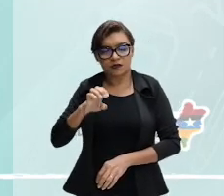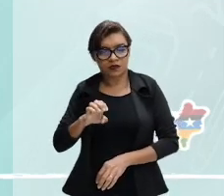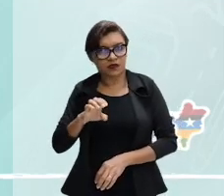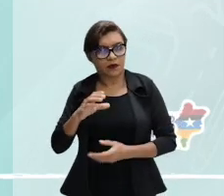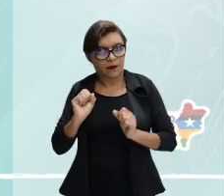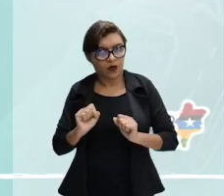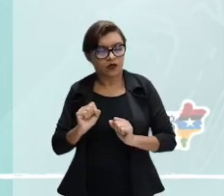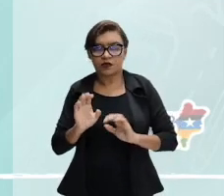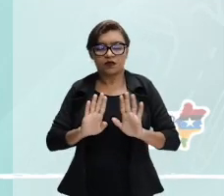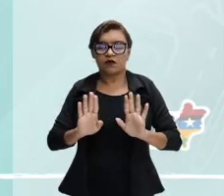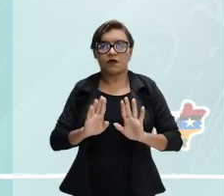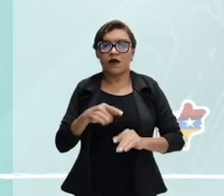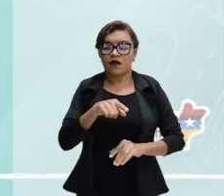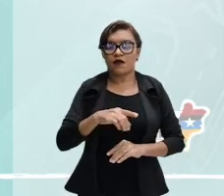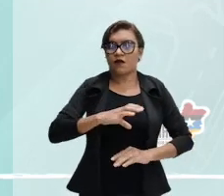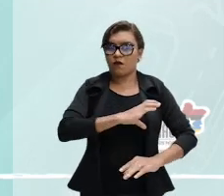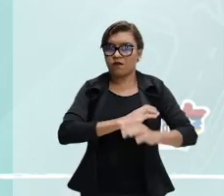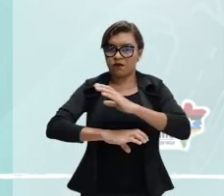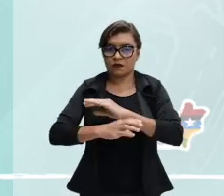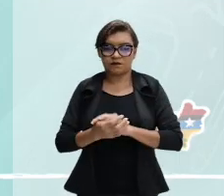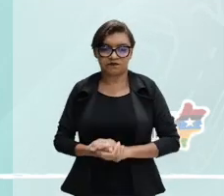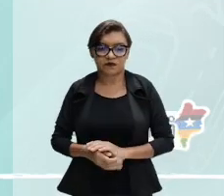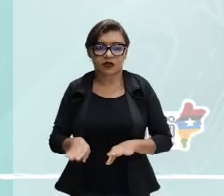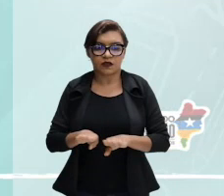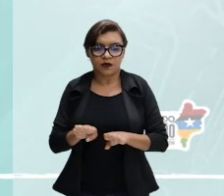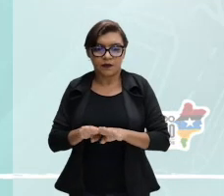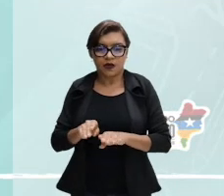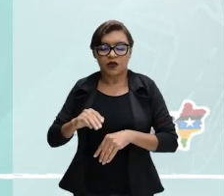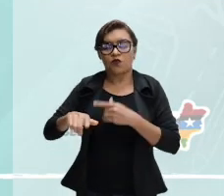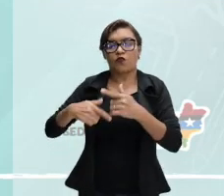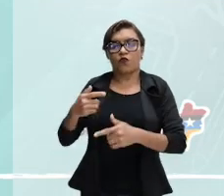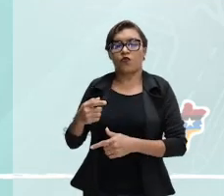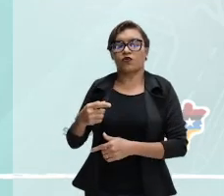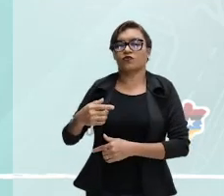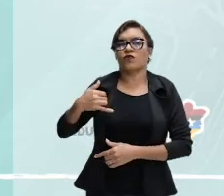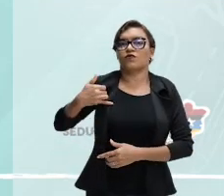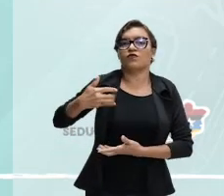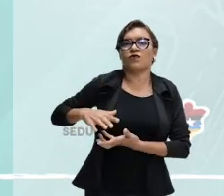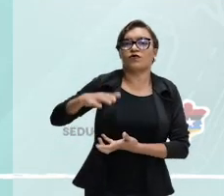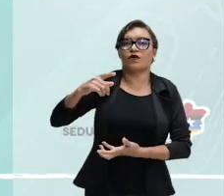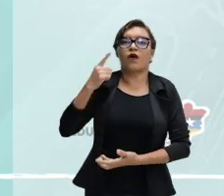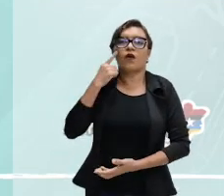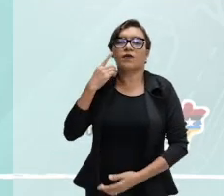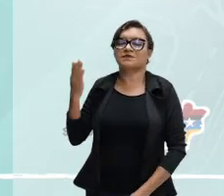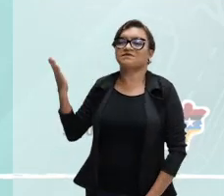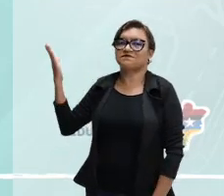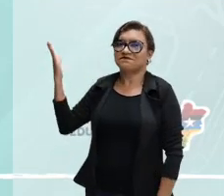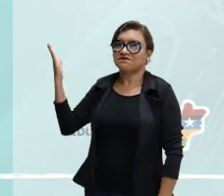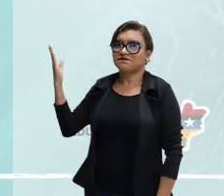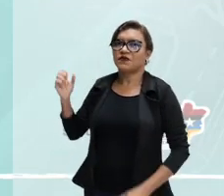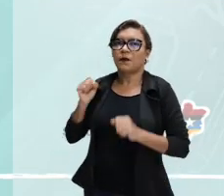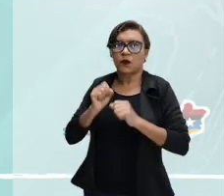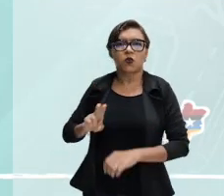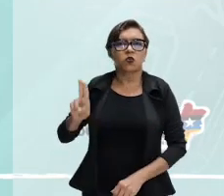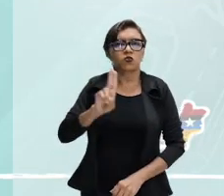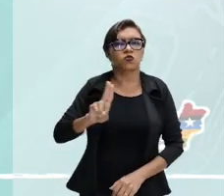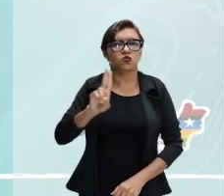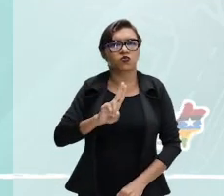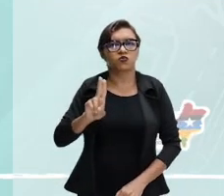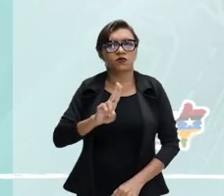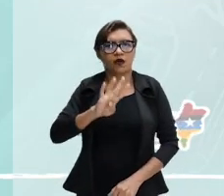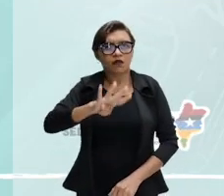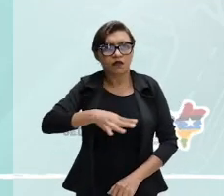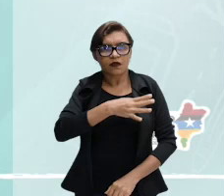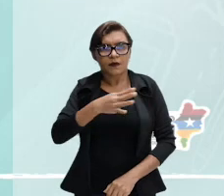pessoa musculosa. Mestre Kami, que já é um senhorzinho, já é um idoso. Eu posso aplicar em Mestre Kami uma tabela